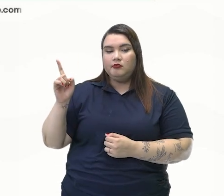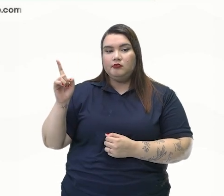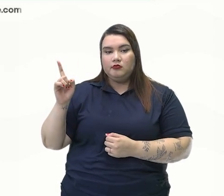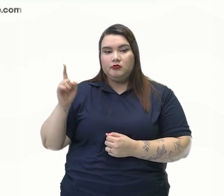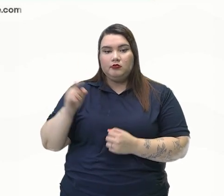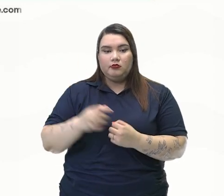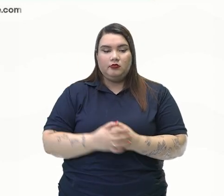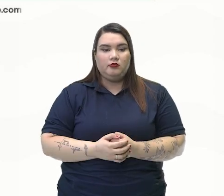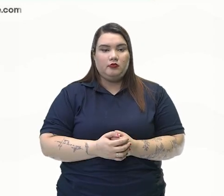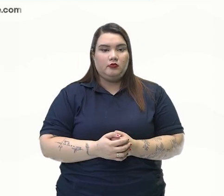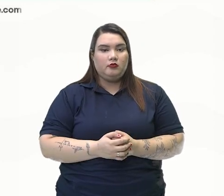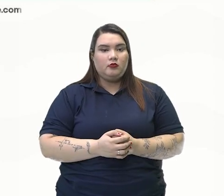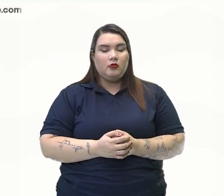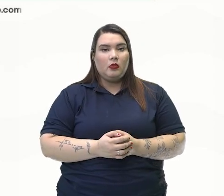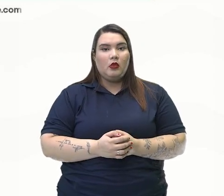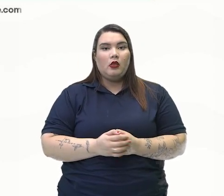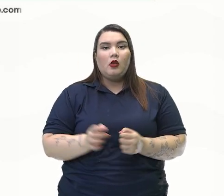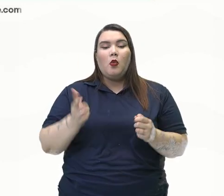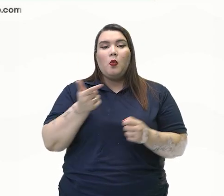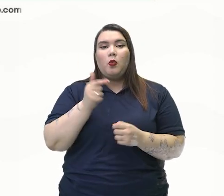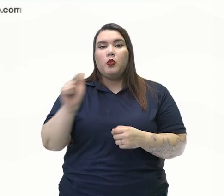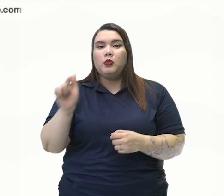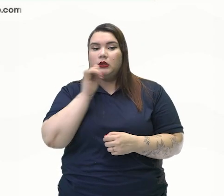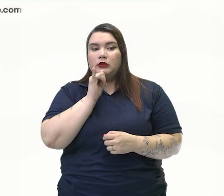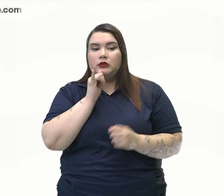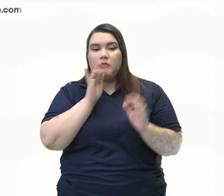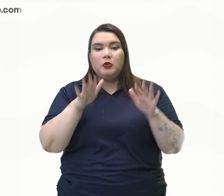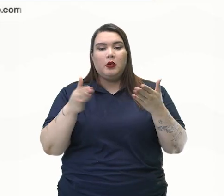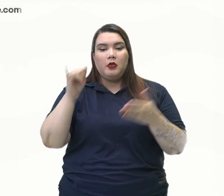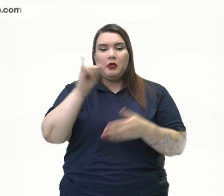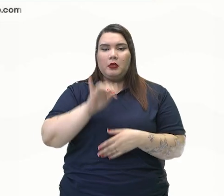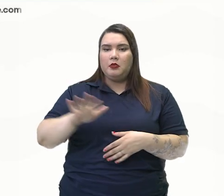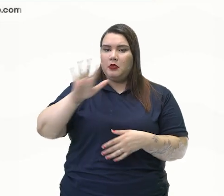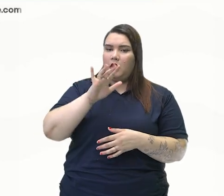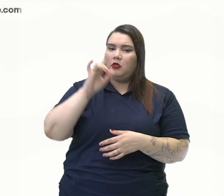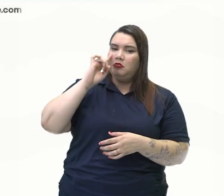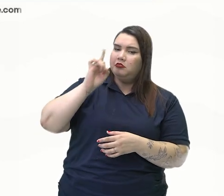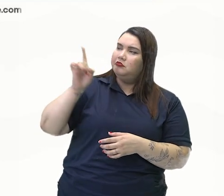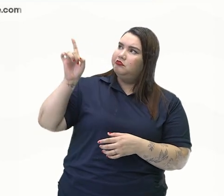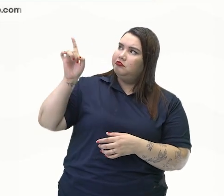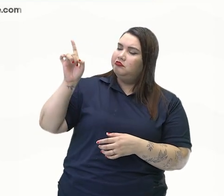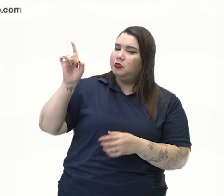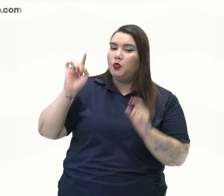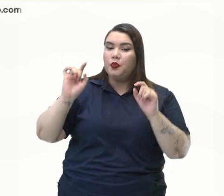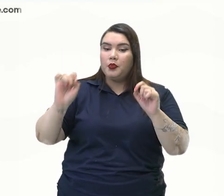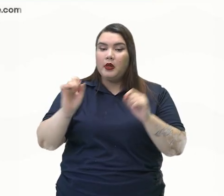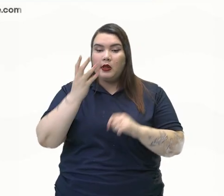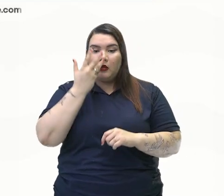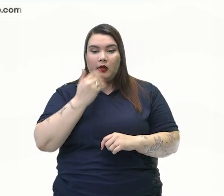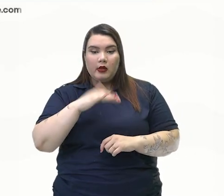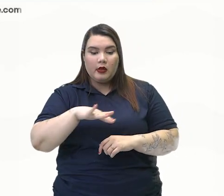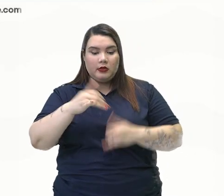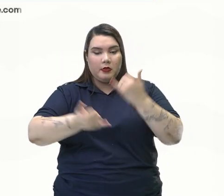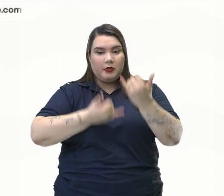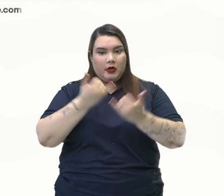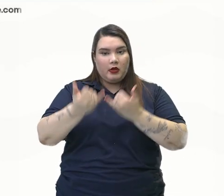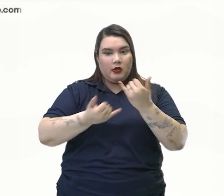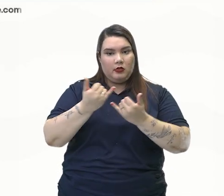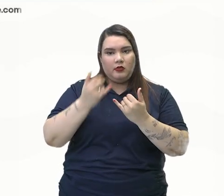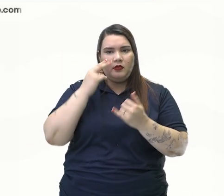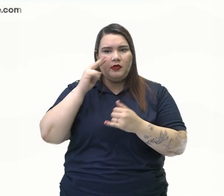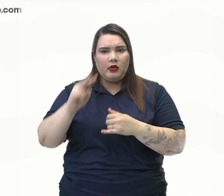outro exemplo de reflexão da luz. Aí temos essa imagem, o que estamos vendo? A